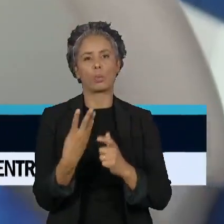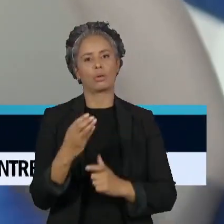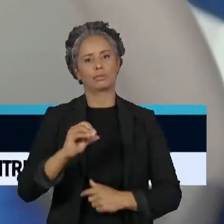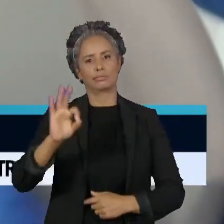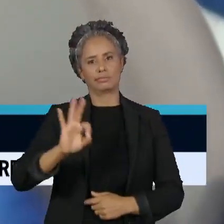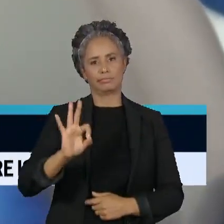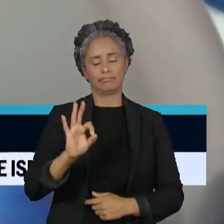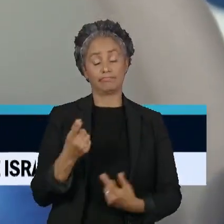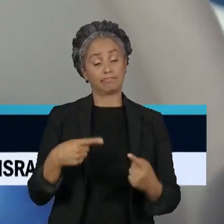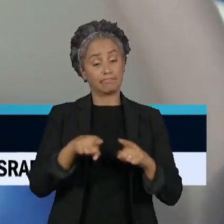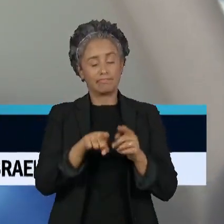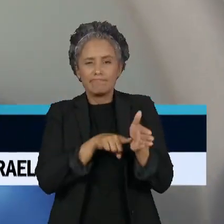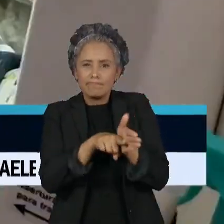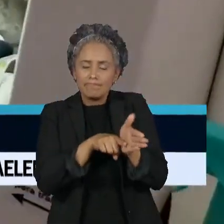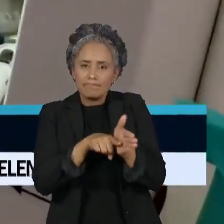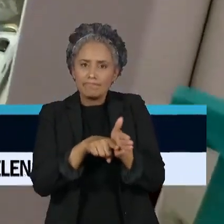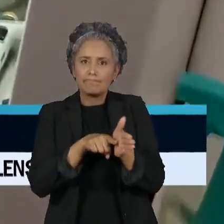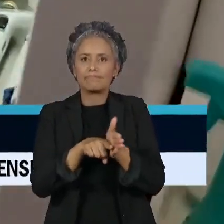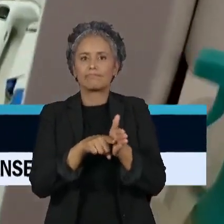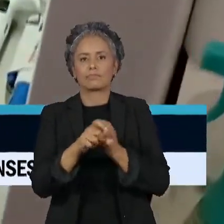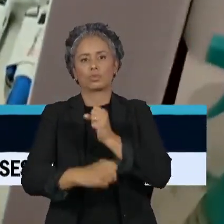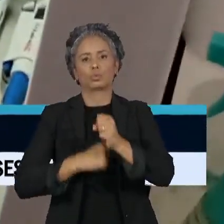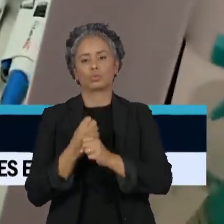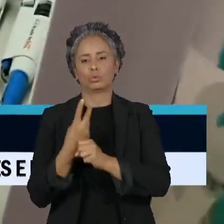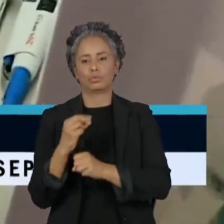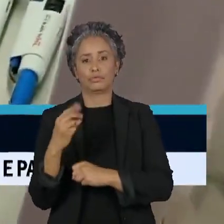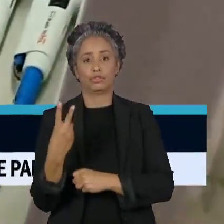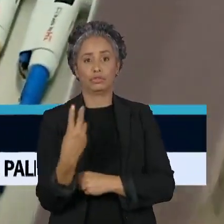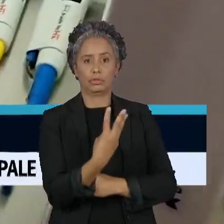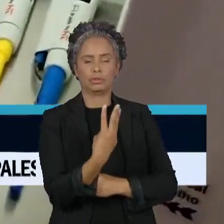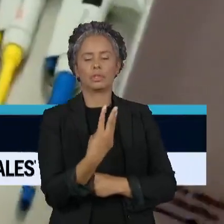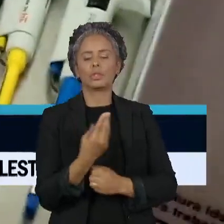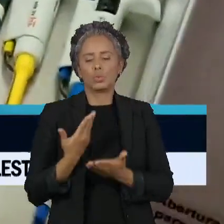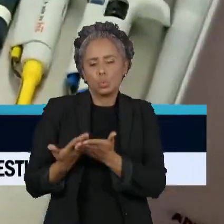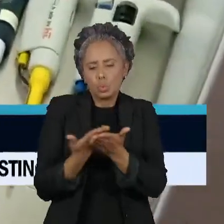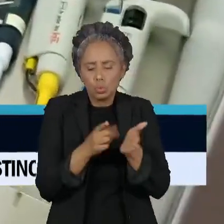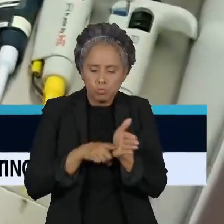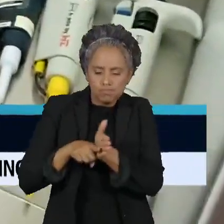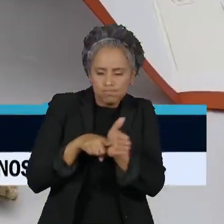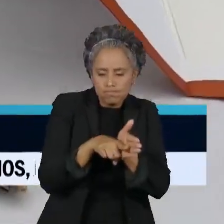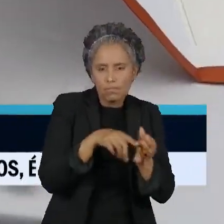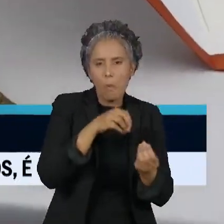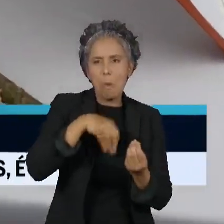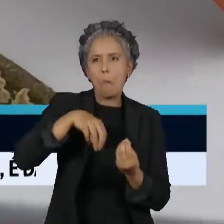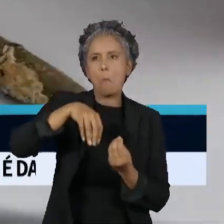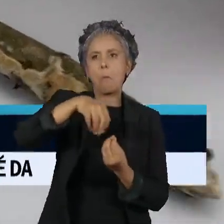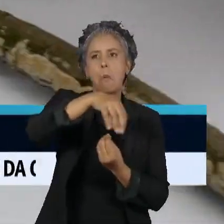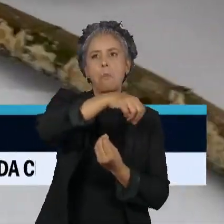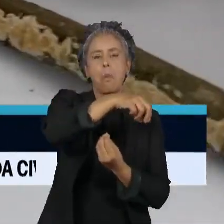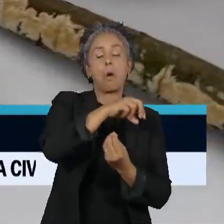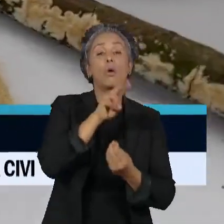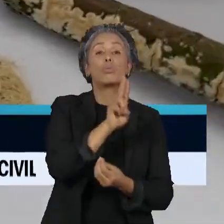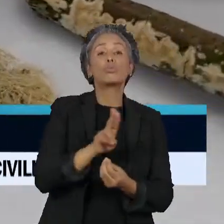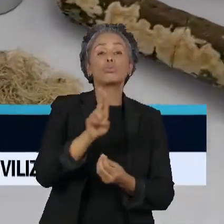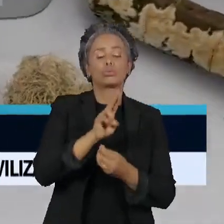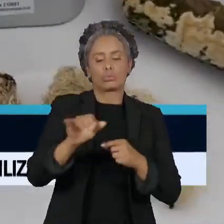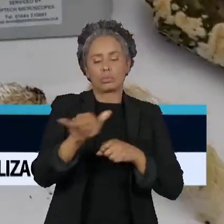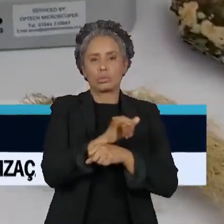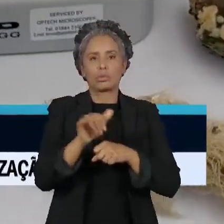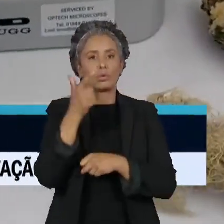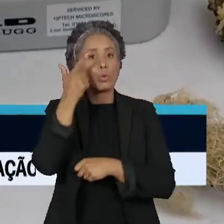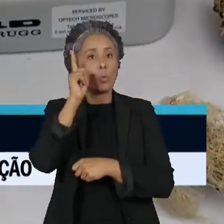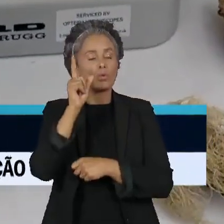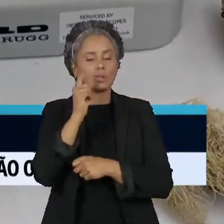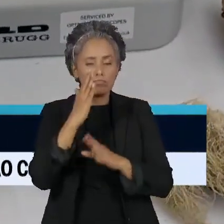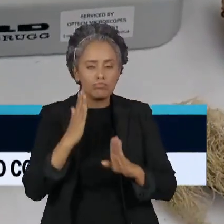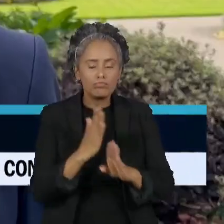O censo deste ano inclui também estudos sobre os fungos, que usou algoritmos para estimar o número de espécies em